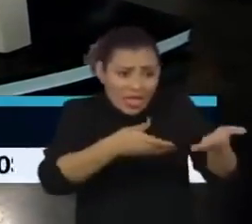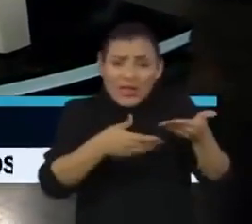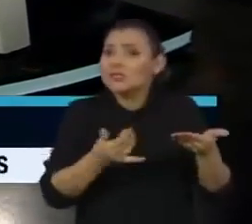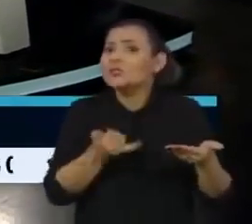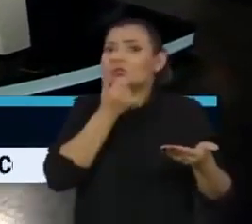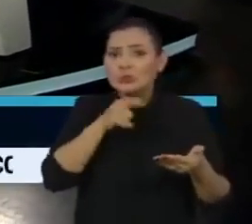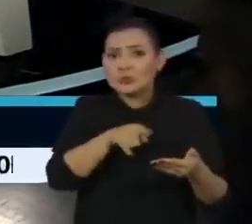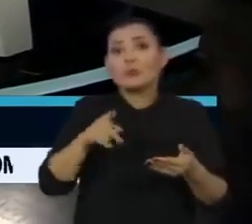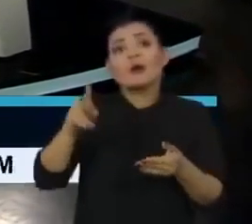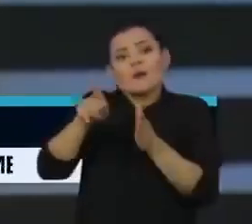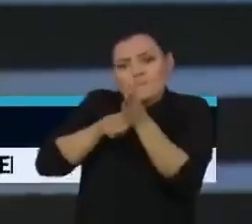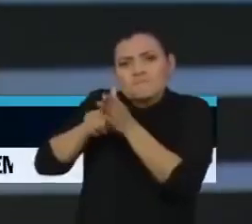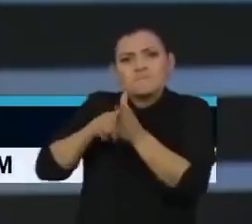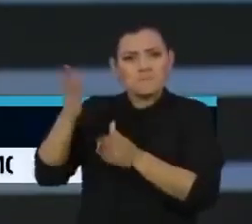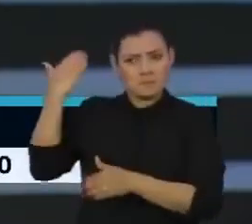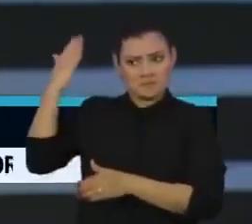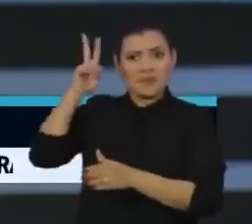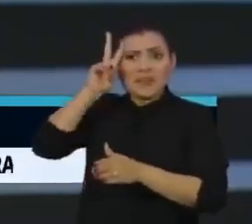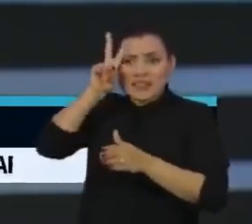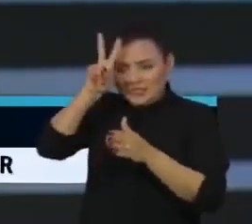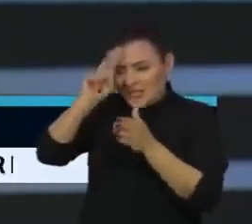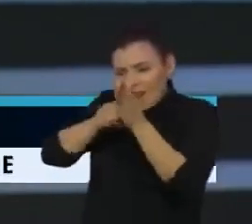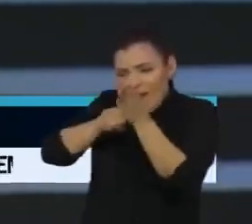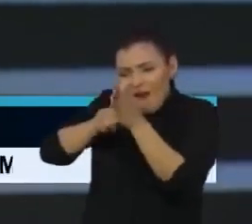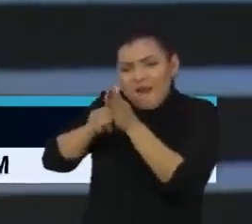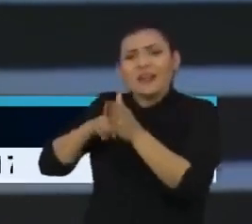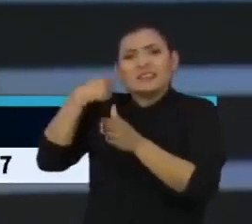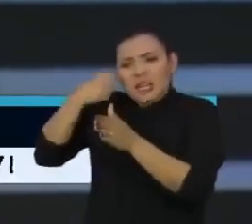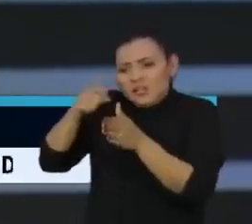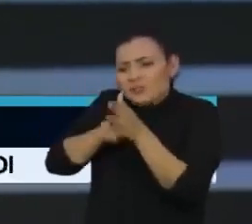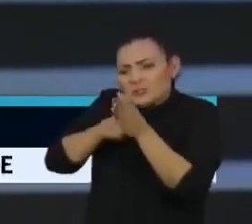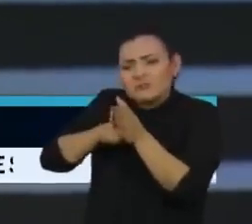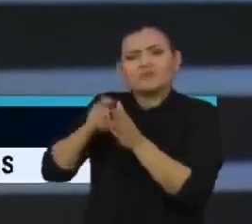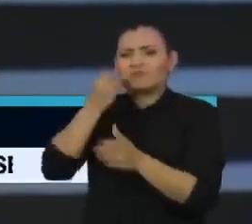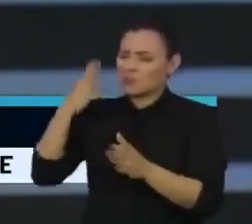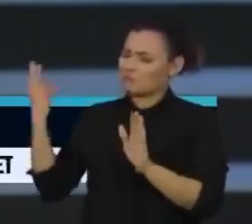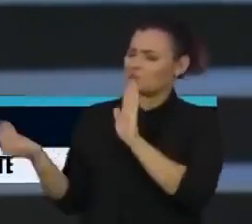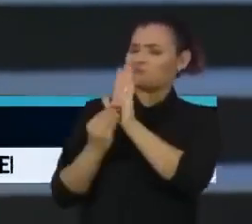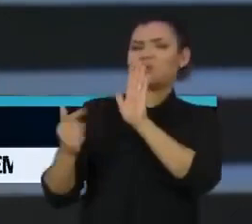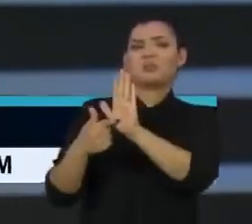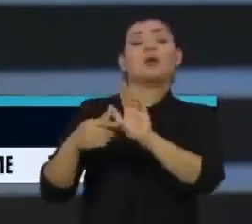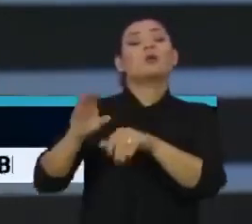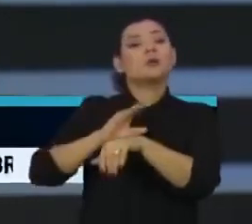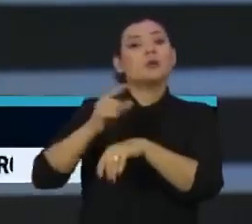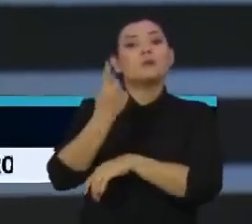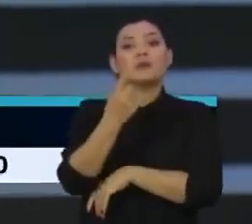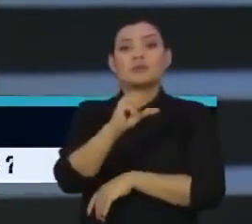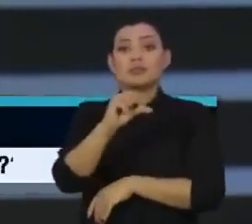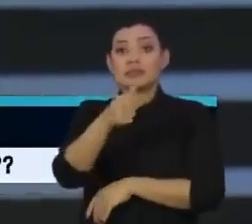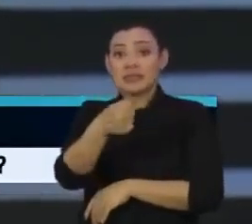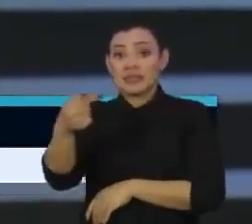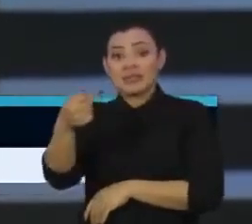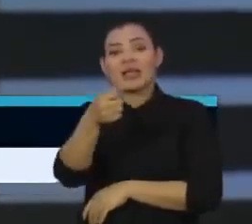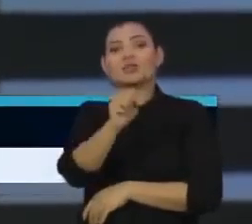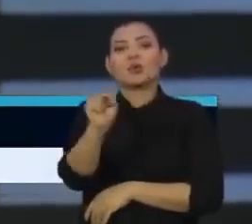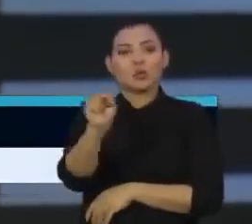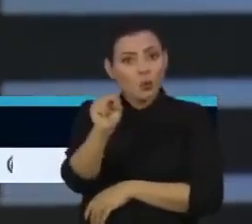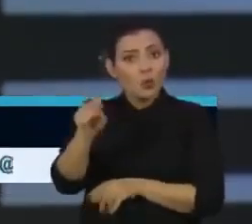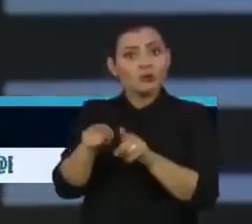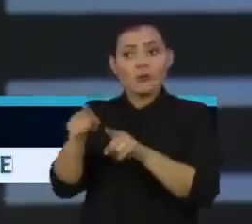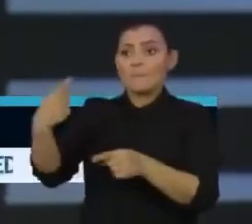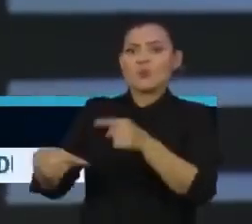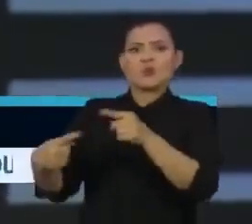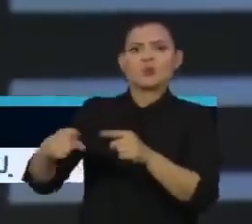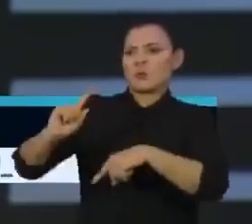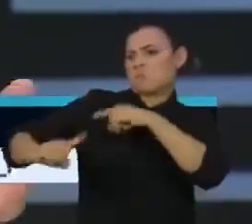intelectual, historiador, jurista, deputado, senador, né? Foi constituinte, inclusive, em 87, 88, e aí estabeleceu uma